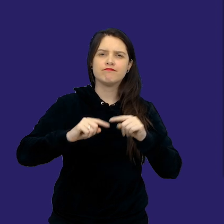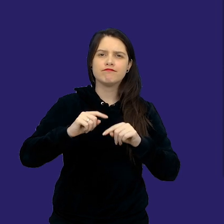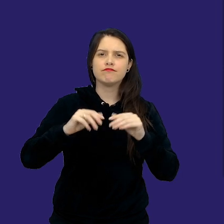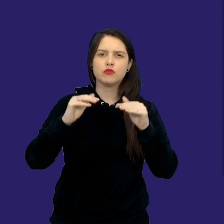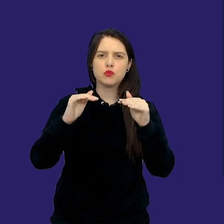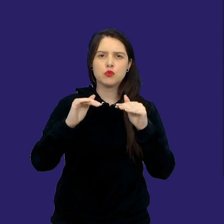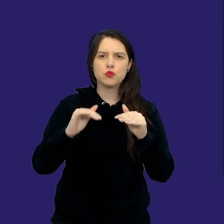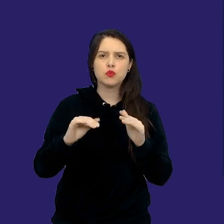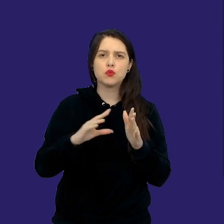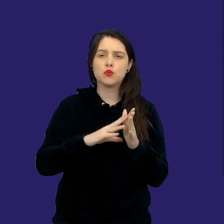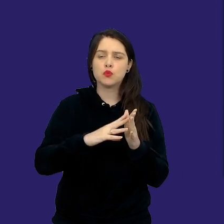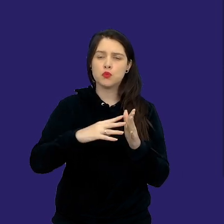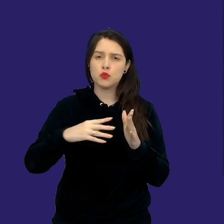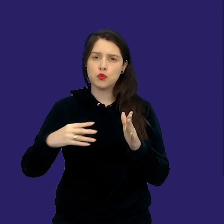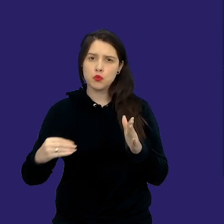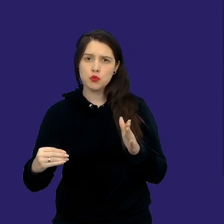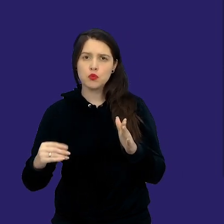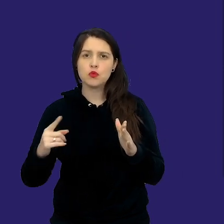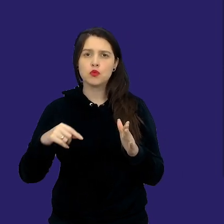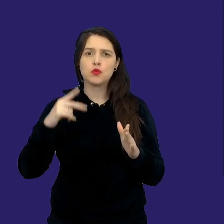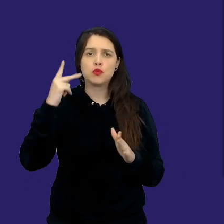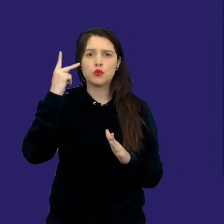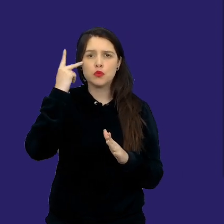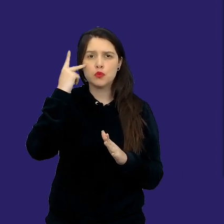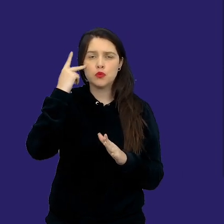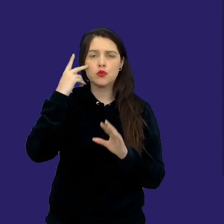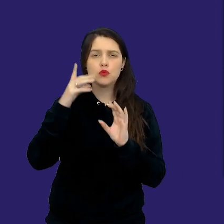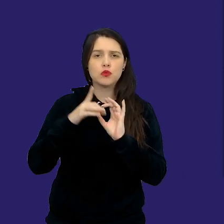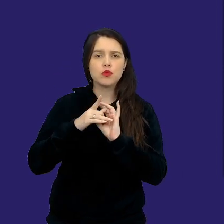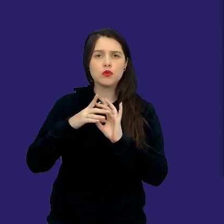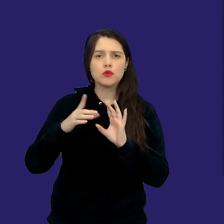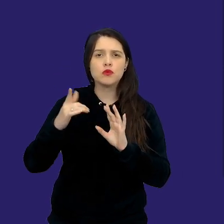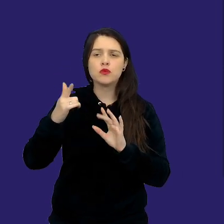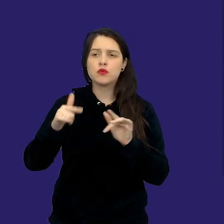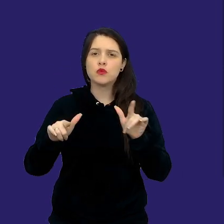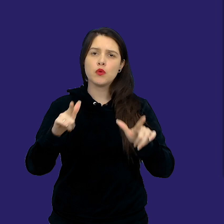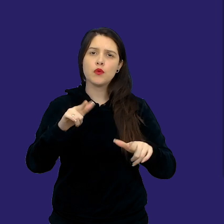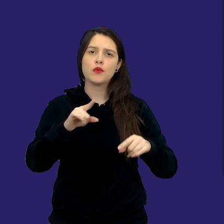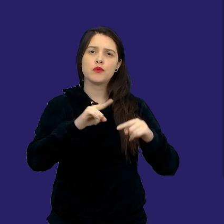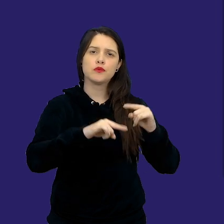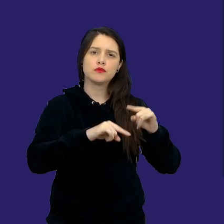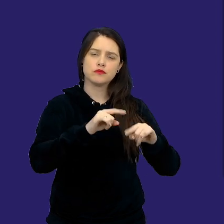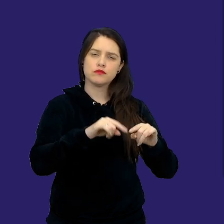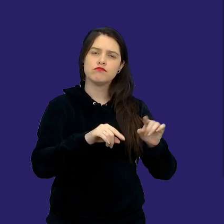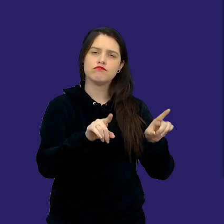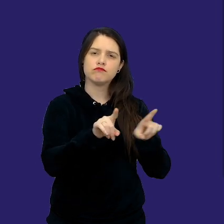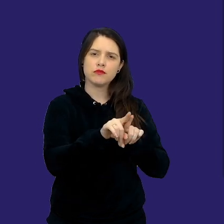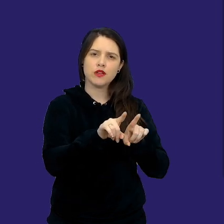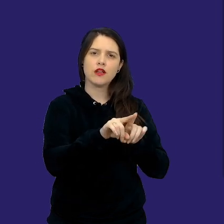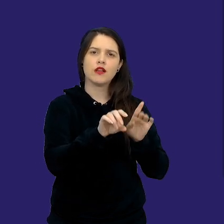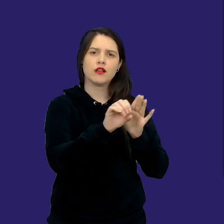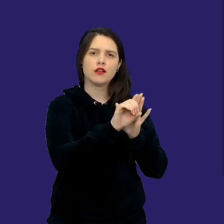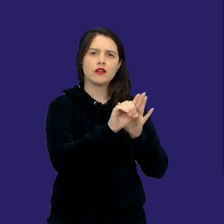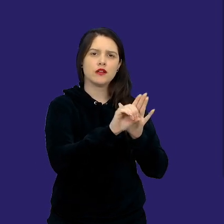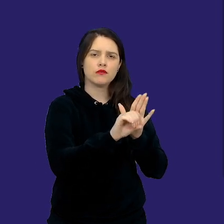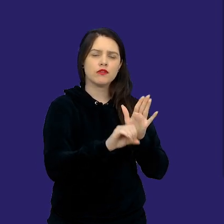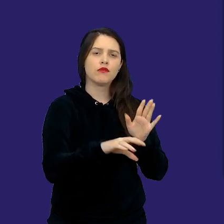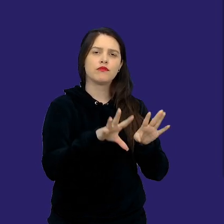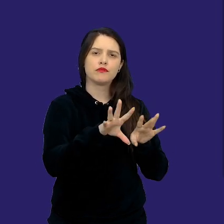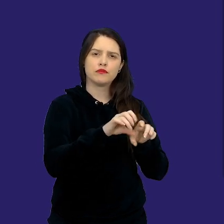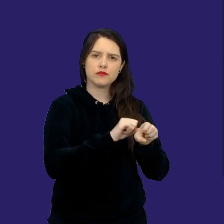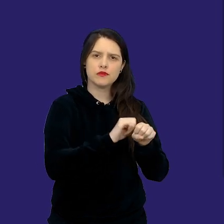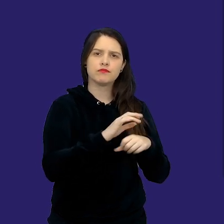do Currículo em Ação, o do São Paulo Faz Escola e outros materiais que a gente também utiliza aqui nas nossas